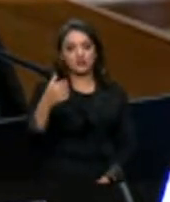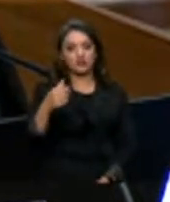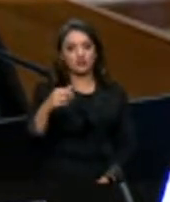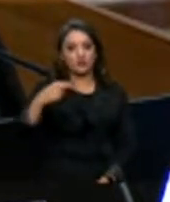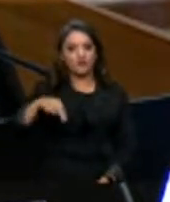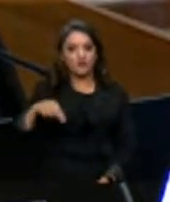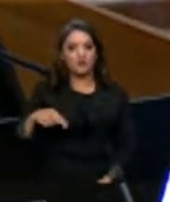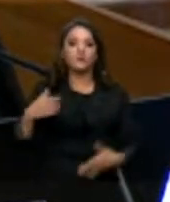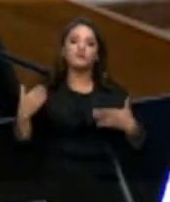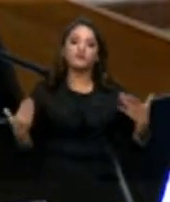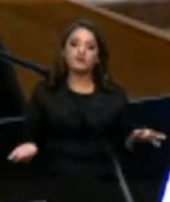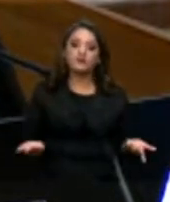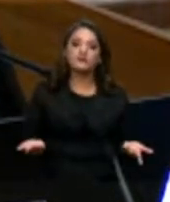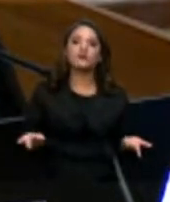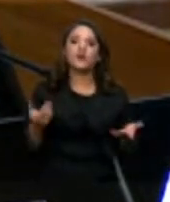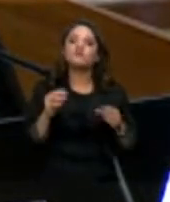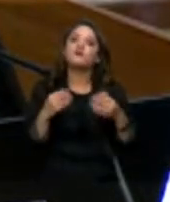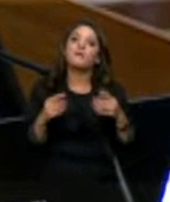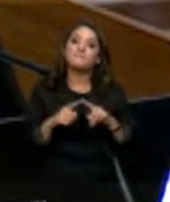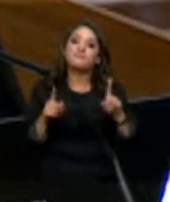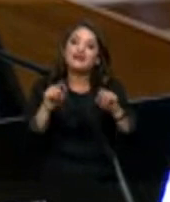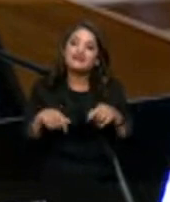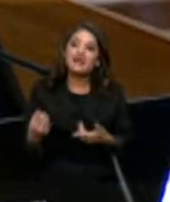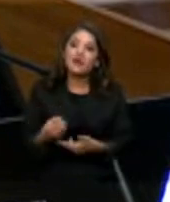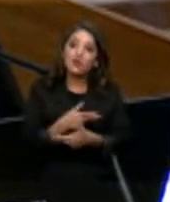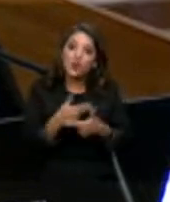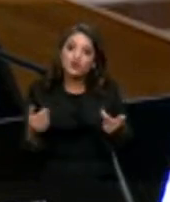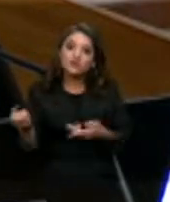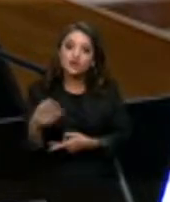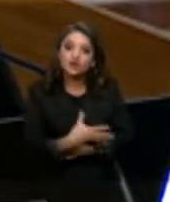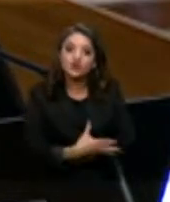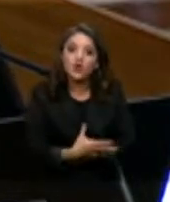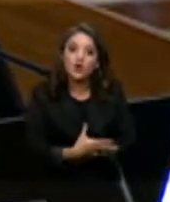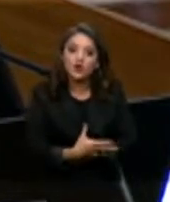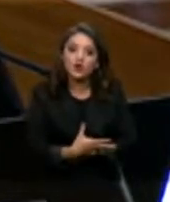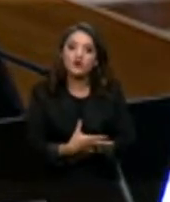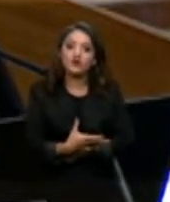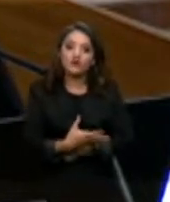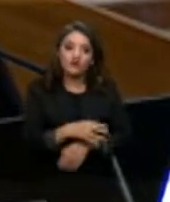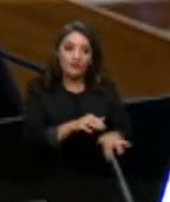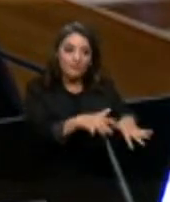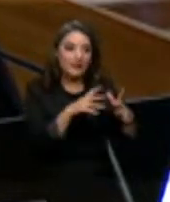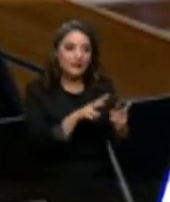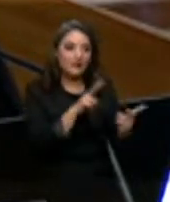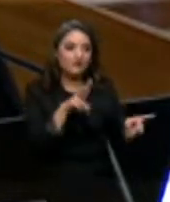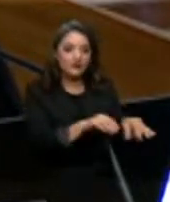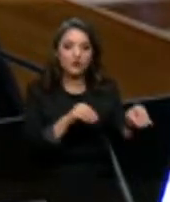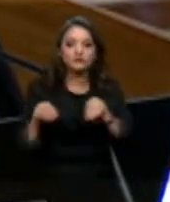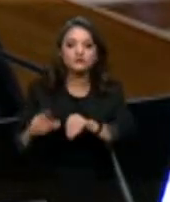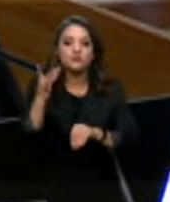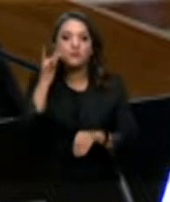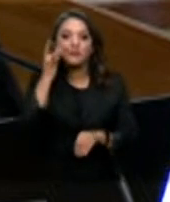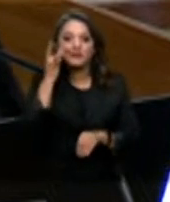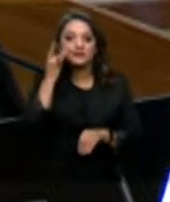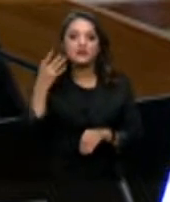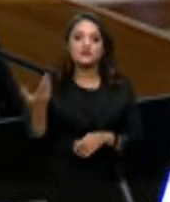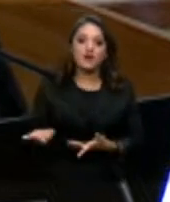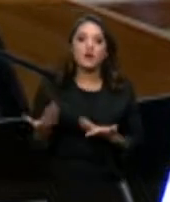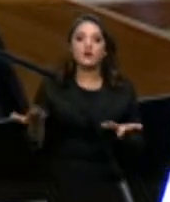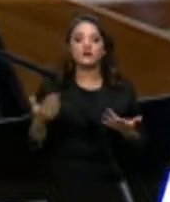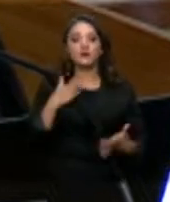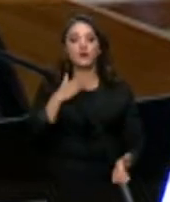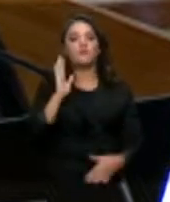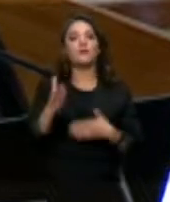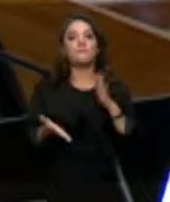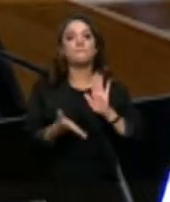esse encaminhamento implicaria uma inovação na prática da Corte, em casos de migração do plenário virtual para o ambiente convencional, proponho, no sentido